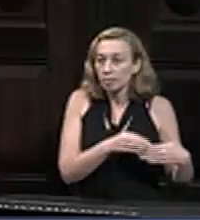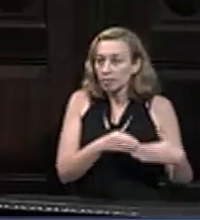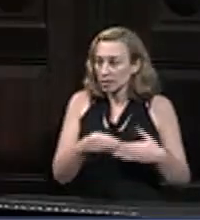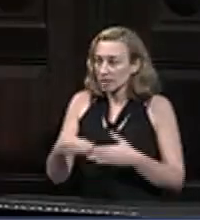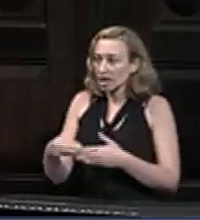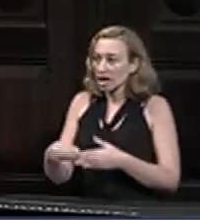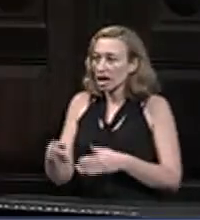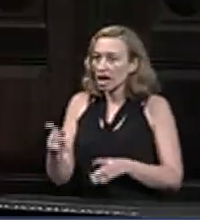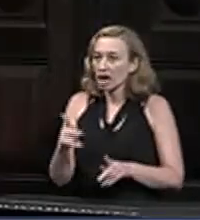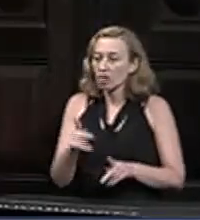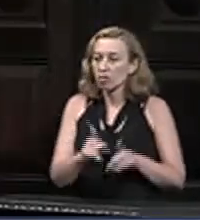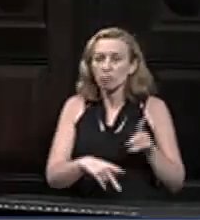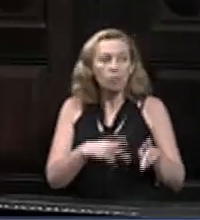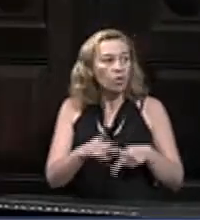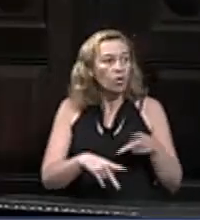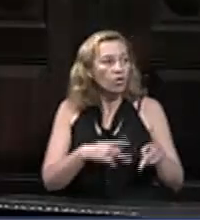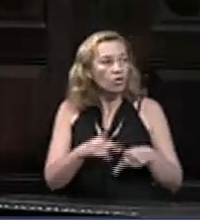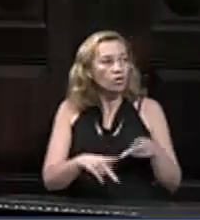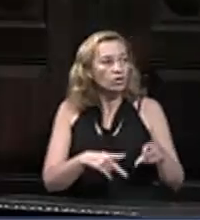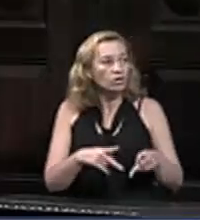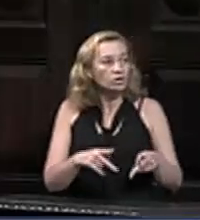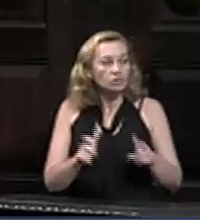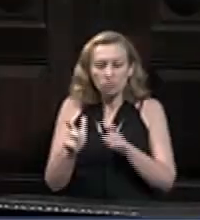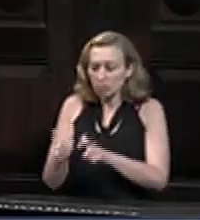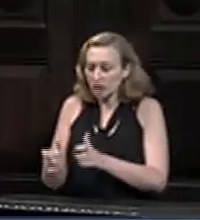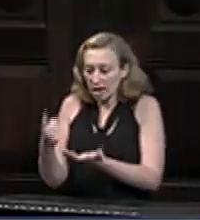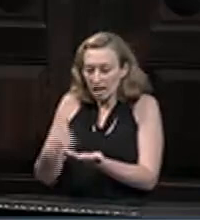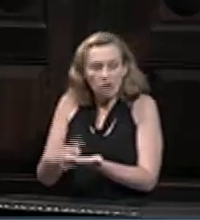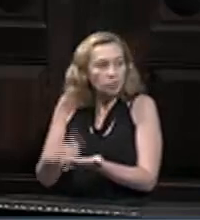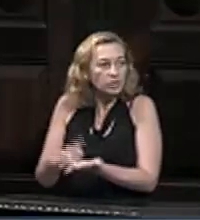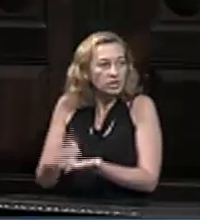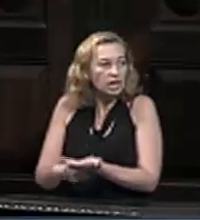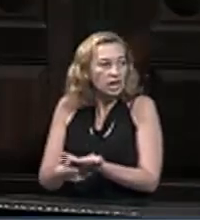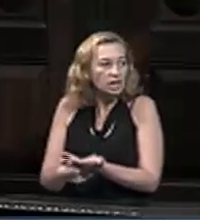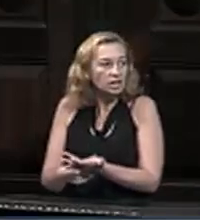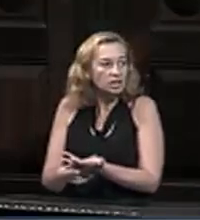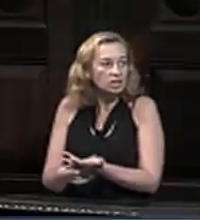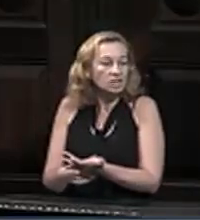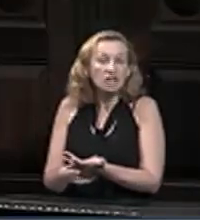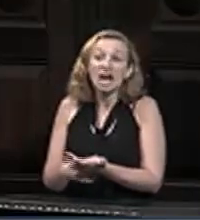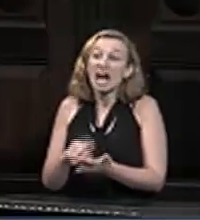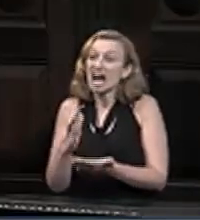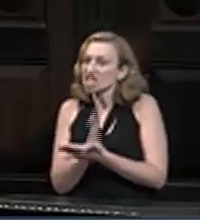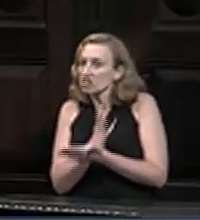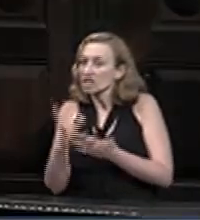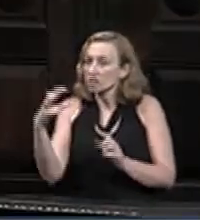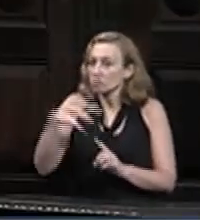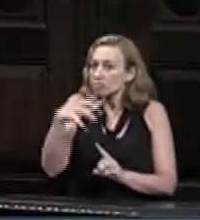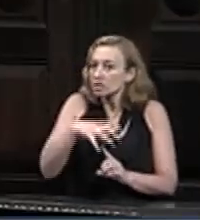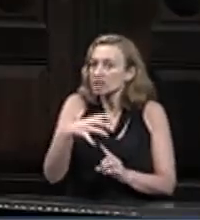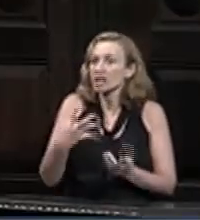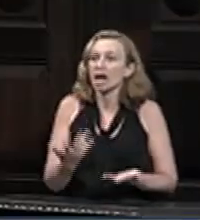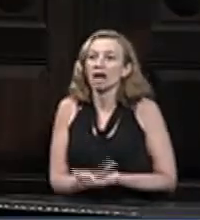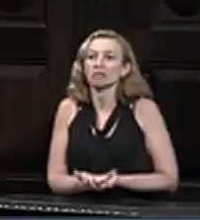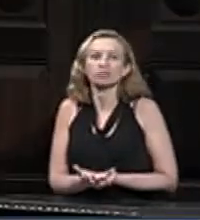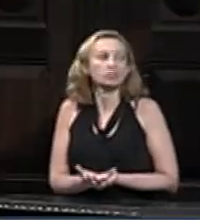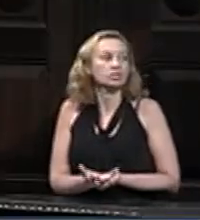ao patíbulo onde os acordos são feitos, às vezes são perseguidos